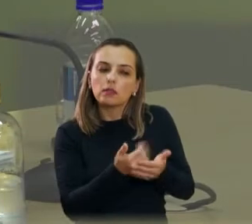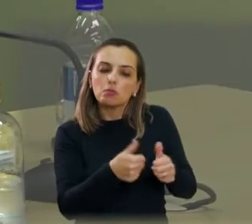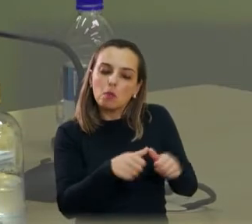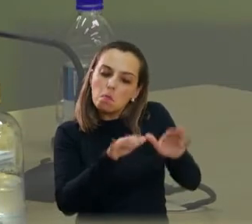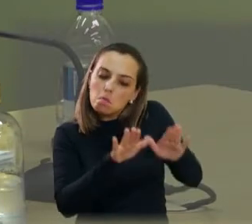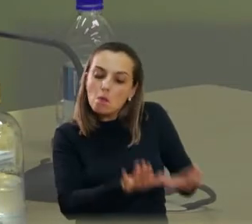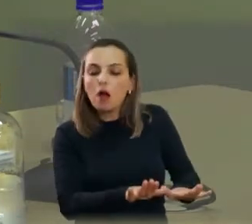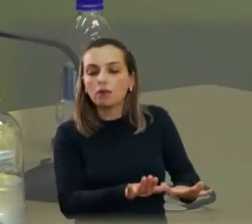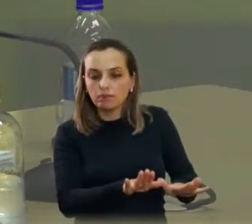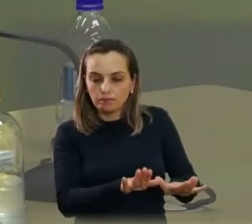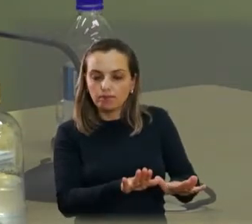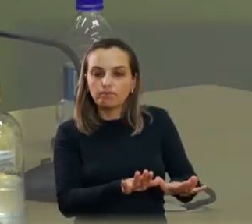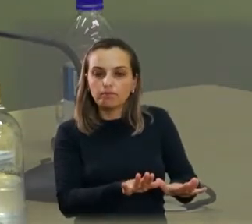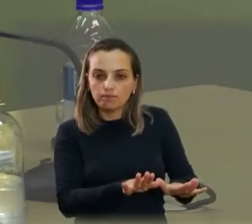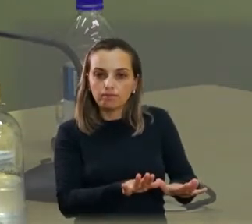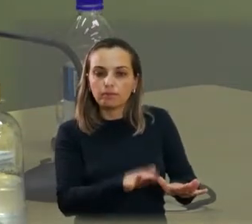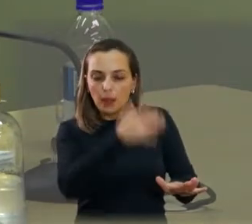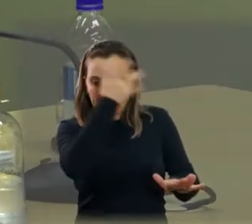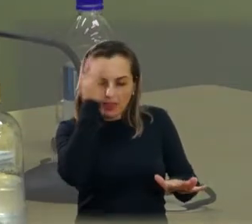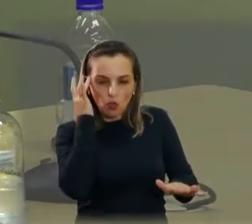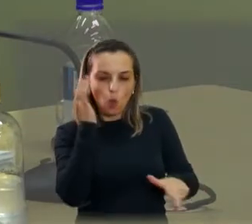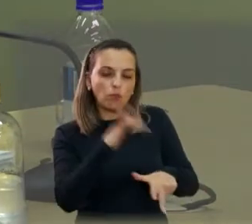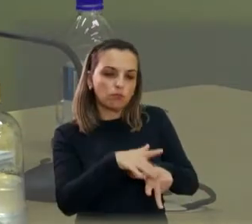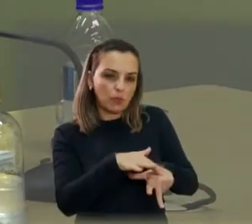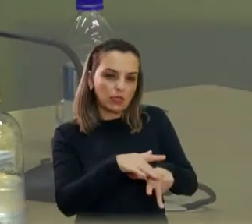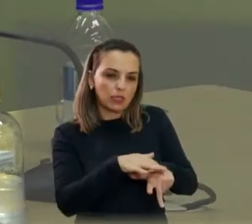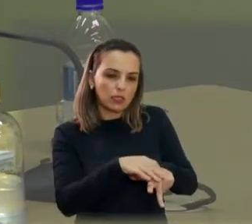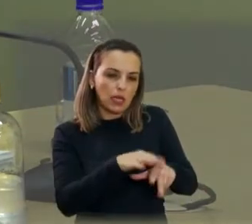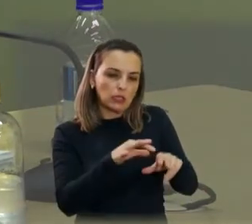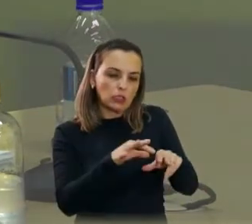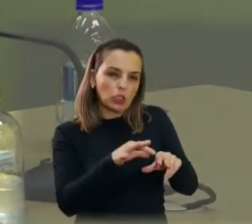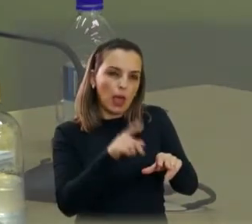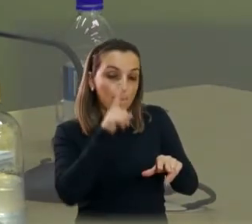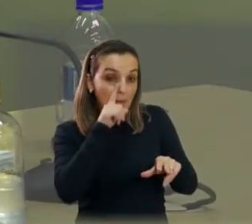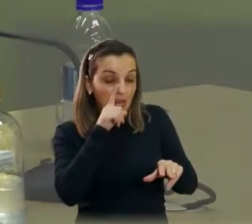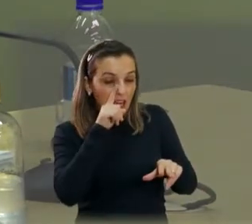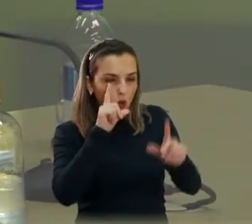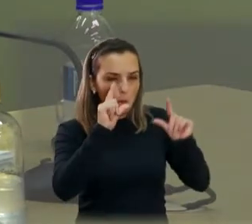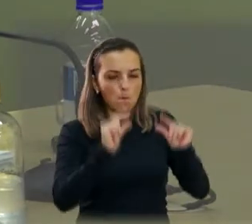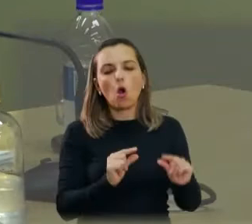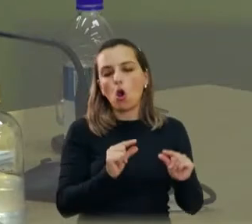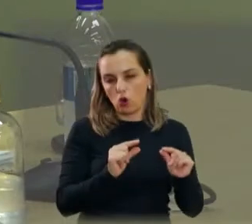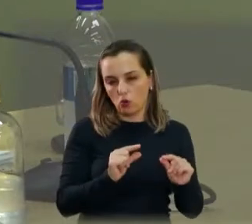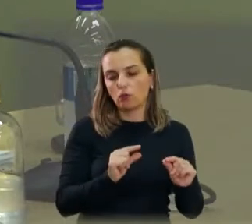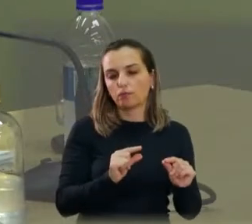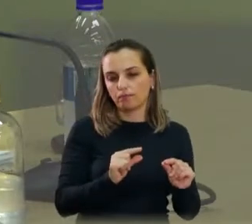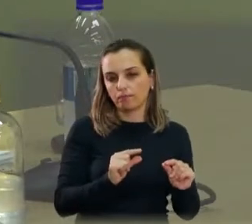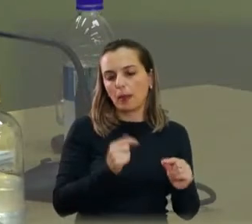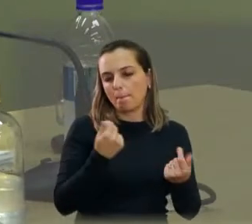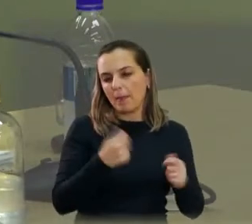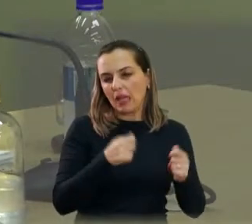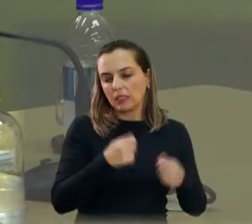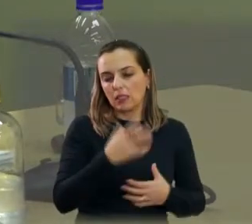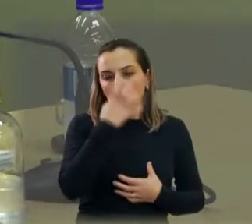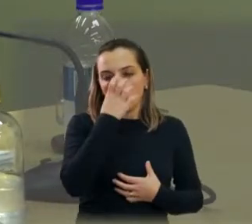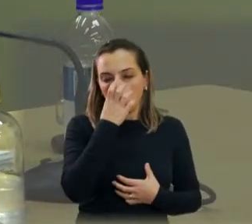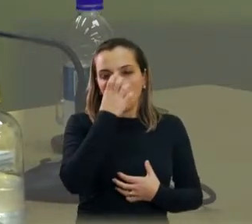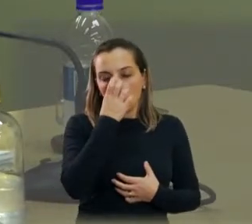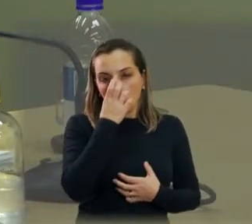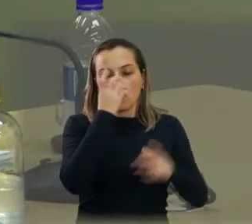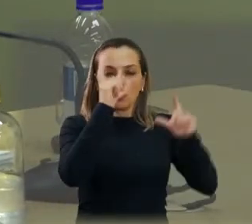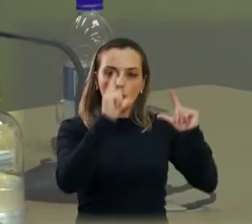O paciente qual? O paciente de baixa complexidade, aquele que usa, que tem uma dependência pequena de